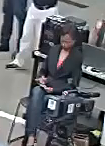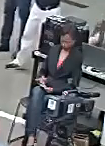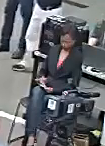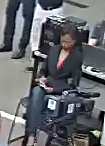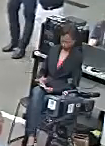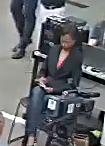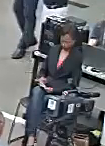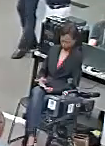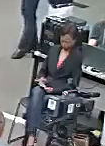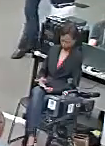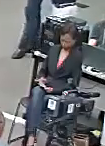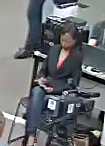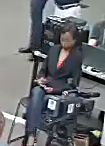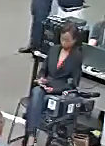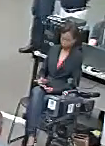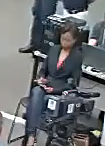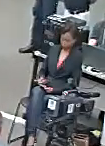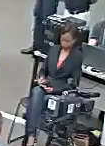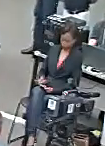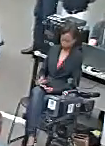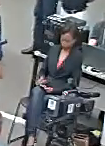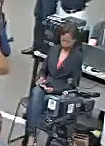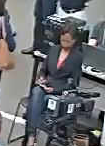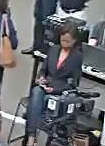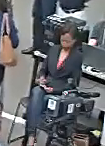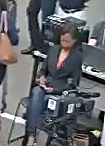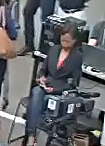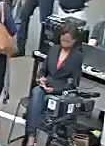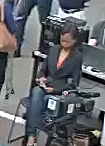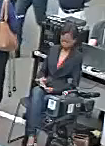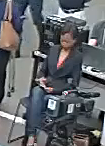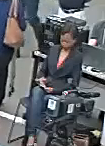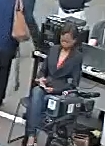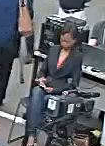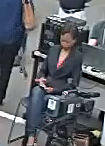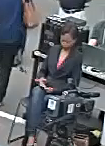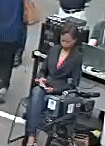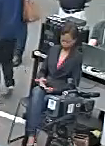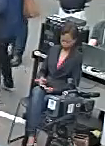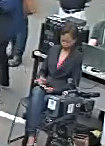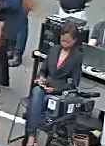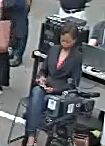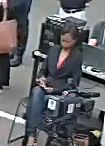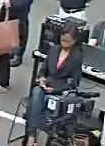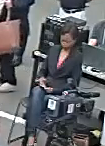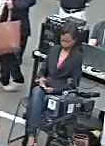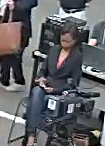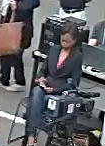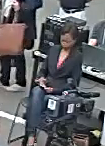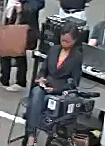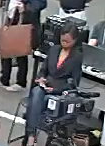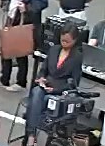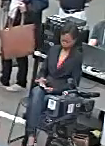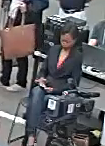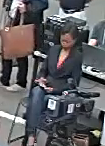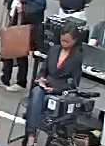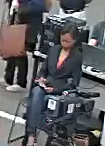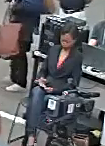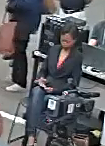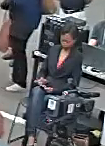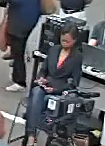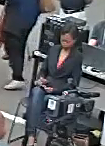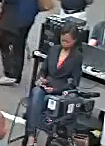não posso fazer um passe porque o meu salário ultrapassa mas ninguém me perguntou que eu pago 500 conos de remédio por mês e além de tudo minha